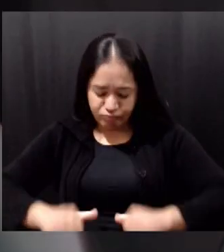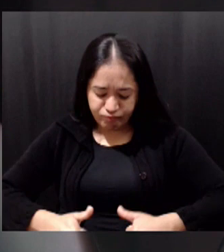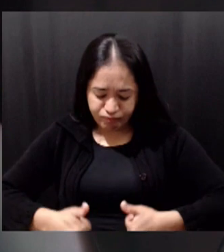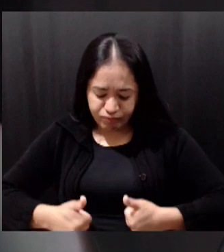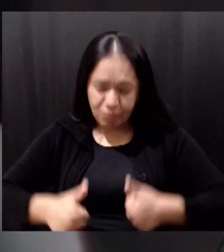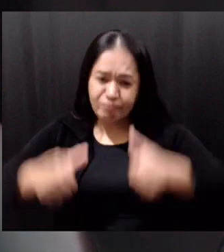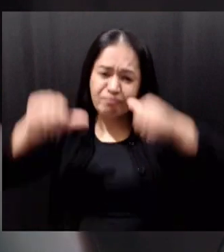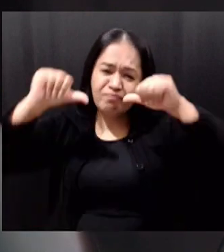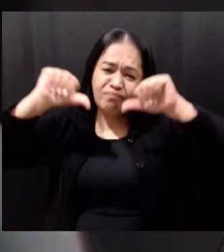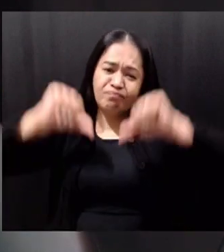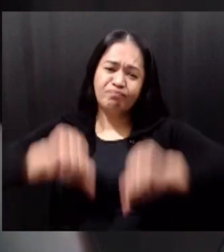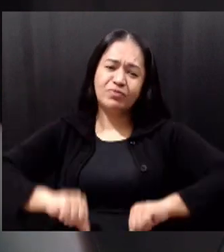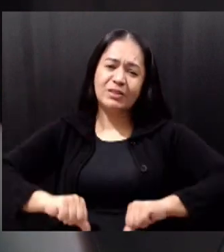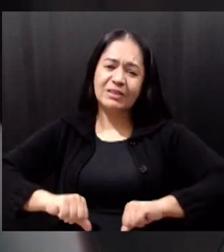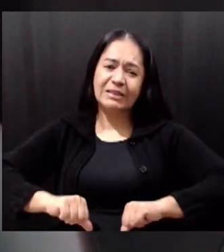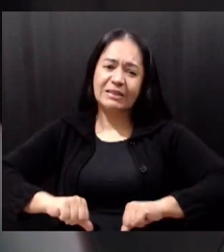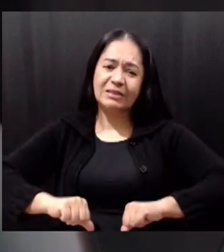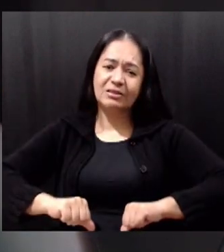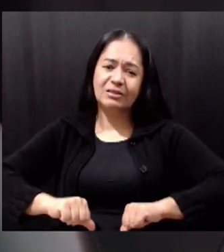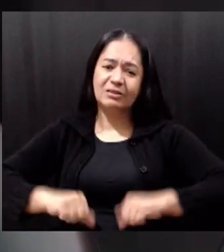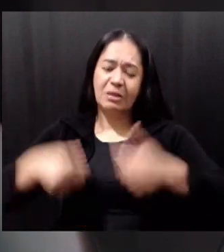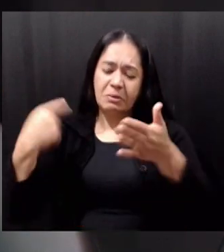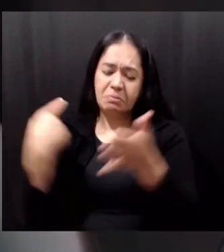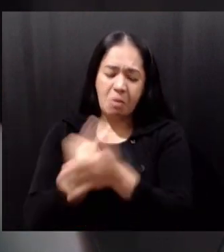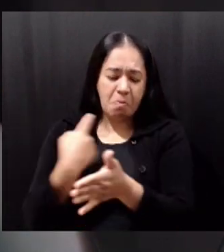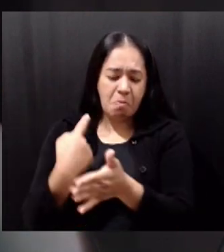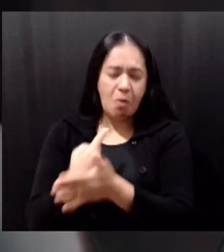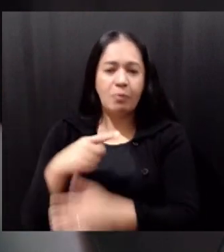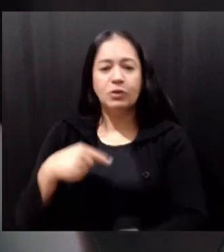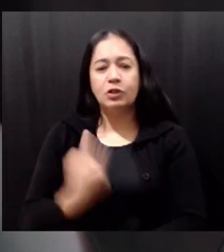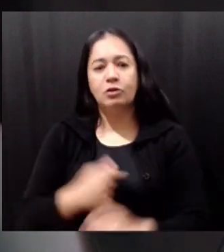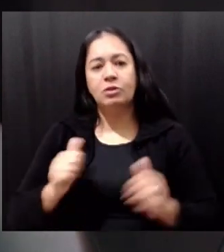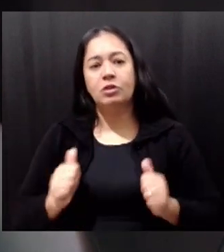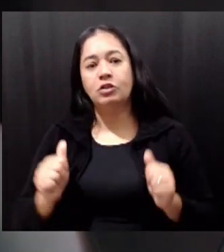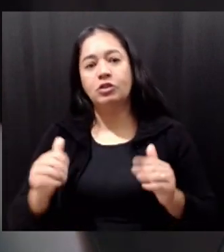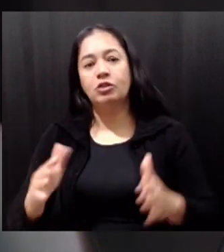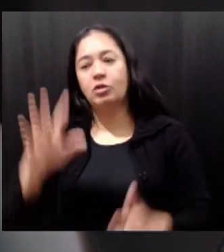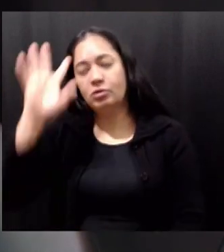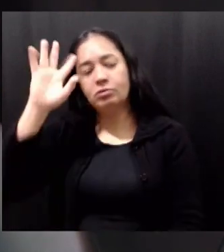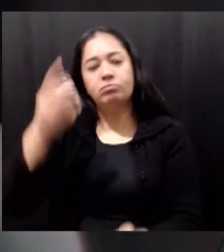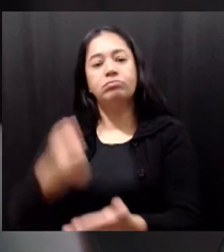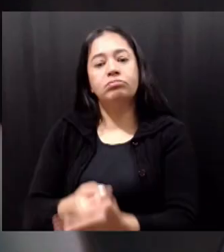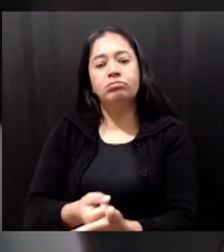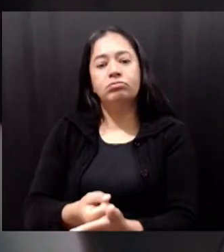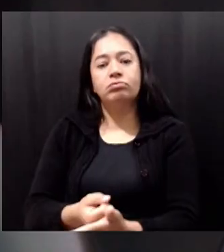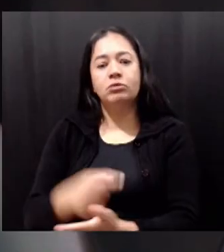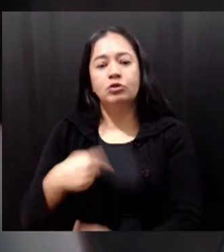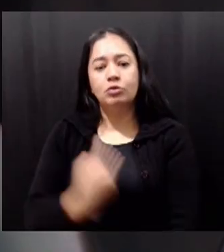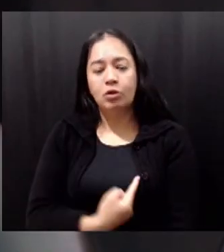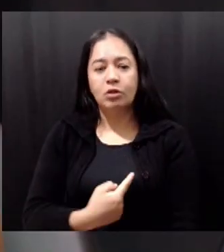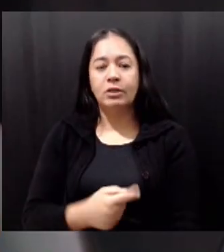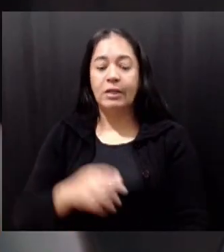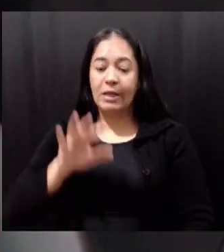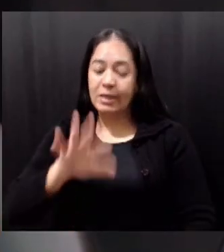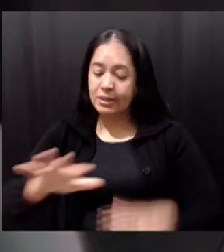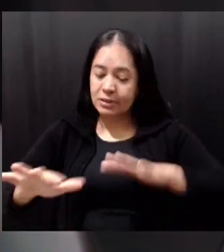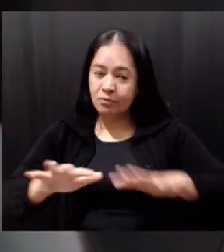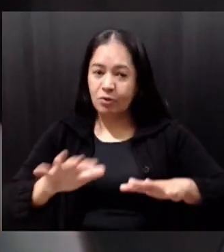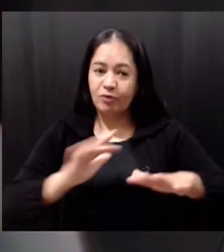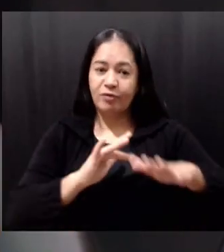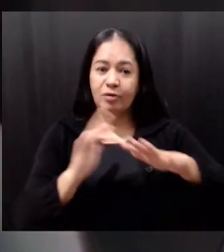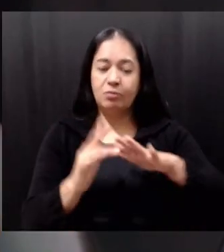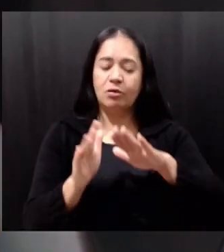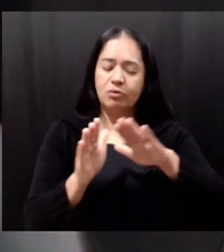um questionamento das nossas atitudes, das nossas decisões. Então, esse movimento de se desconectar e até silenciar um pouco na